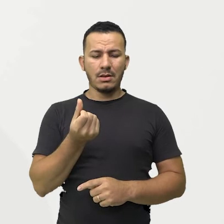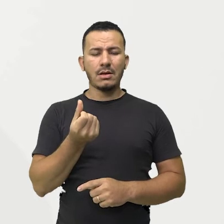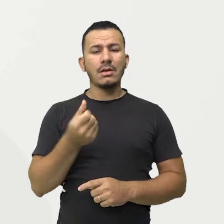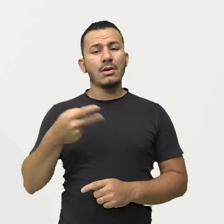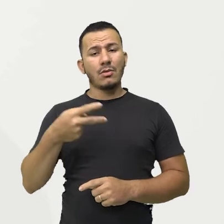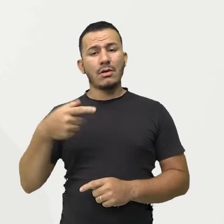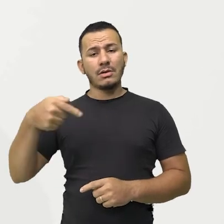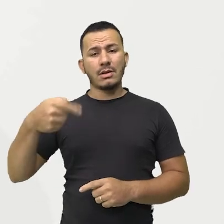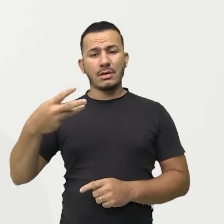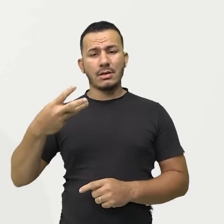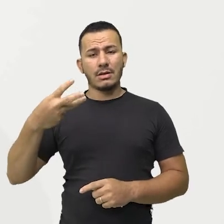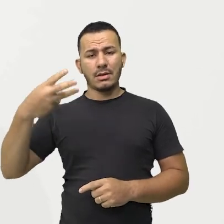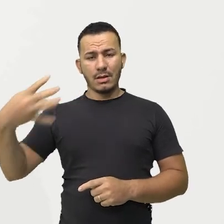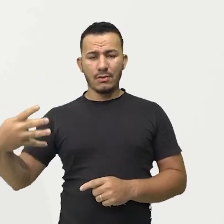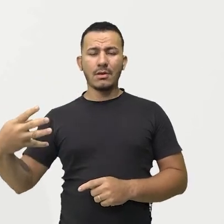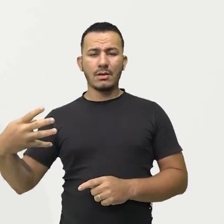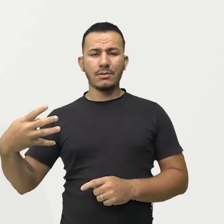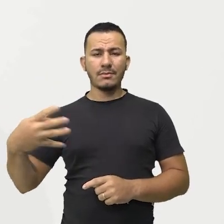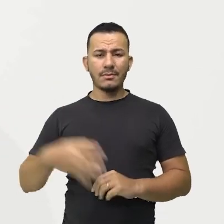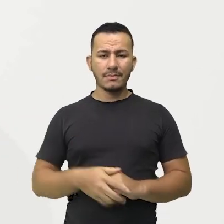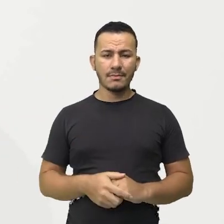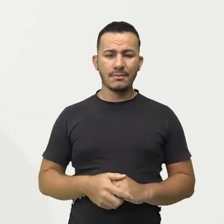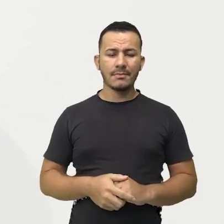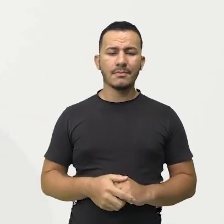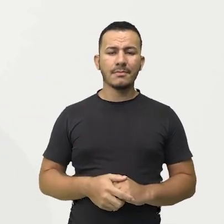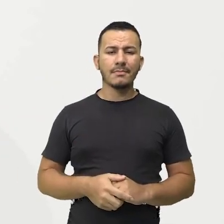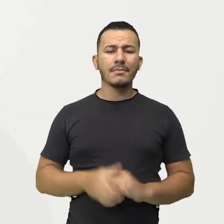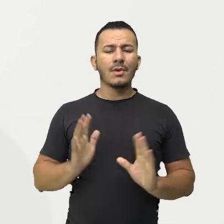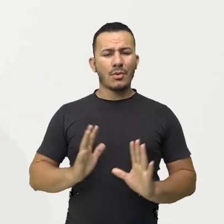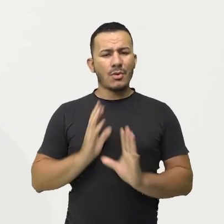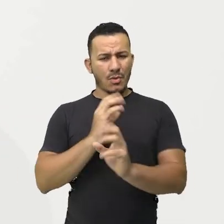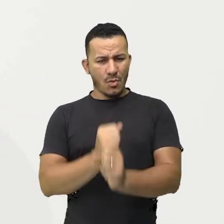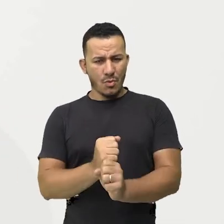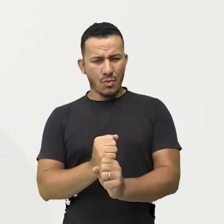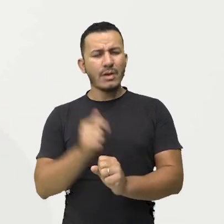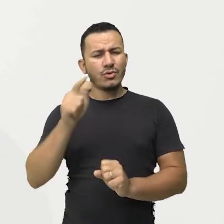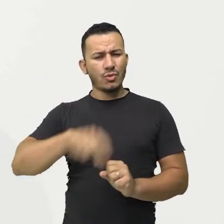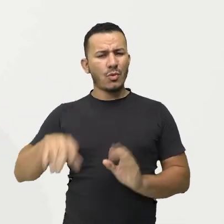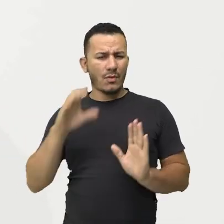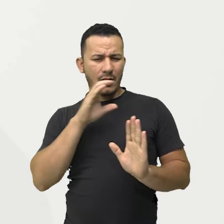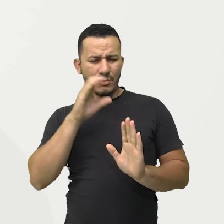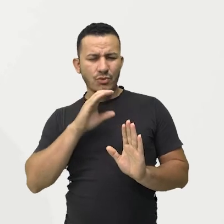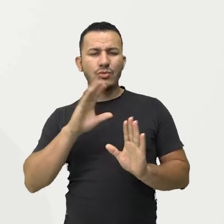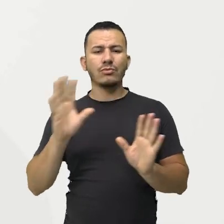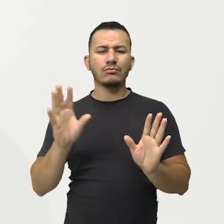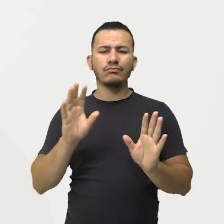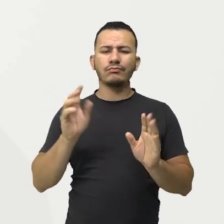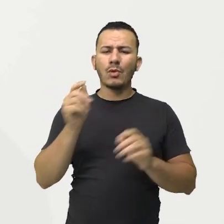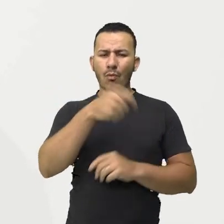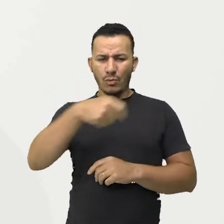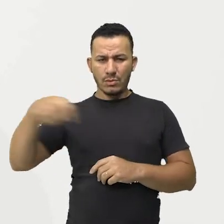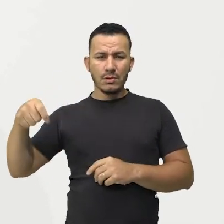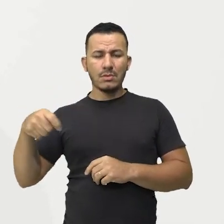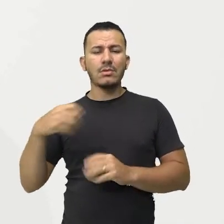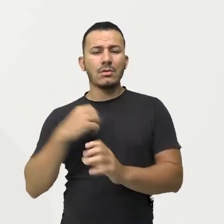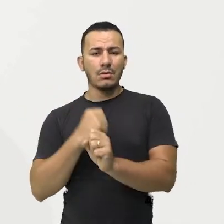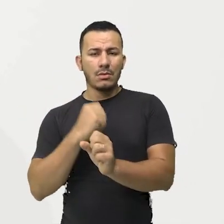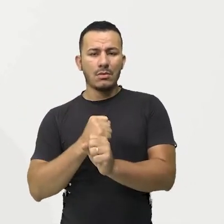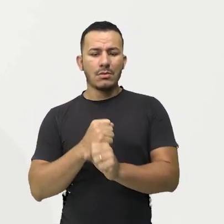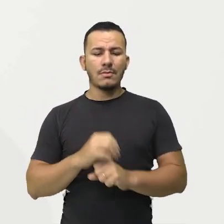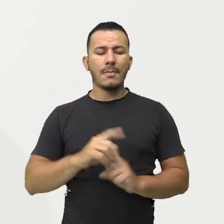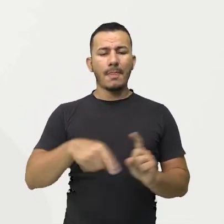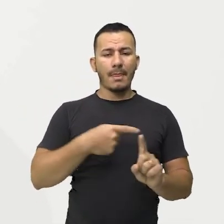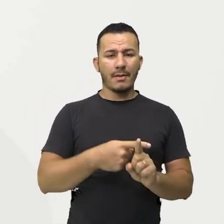426 igual a 734. E aí o professor fez o cálculo, o professor vai refazer aqui rapidinho para ficar completinha a nossa cartela.